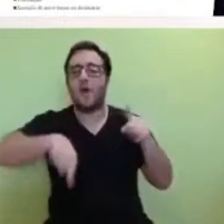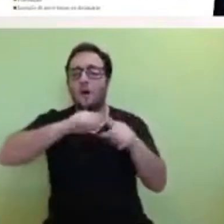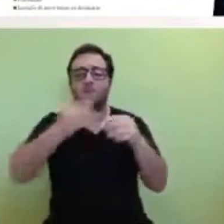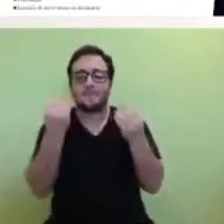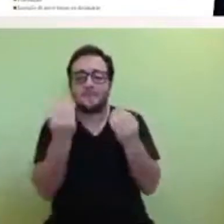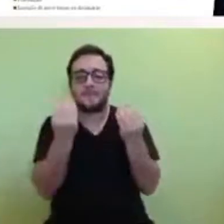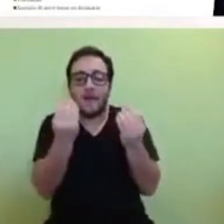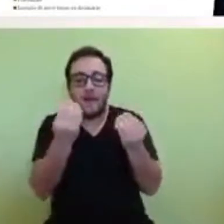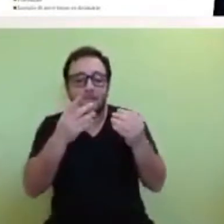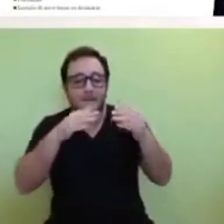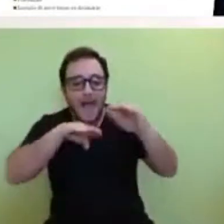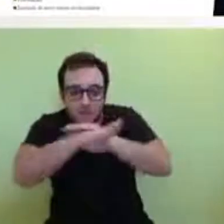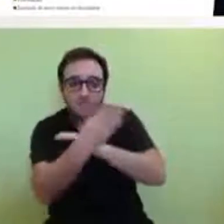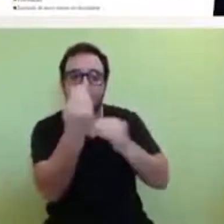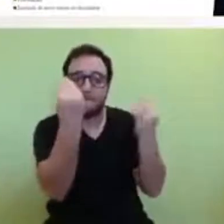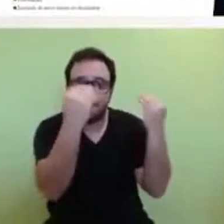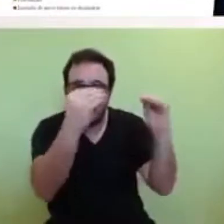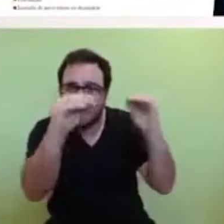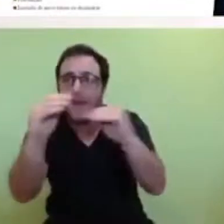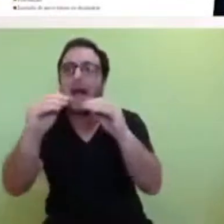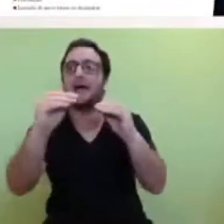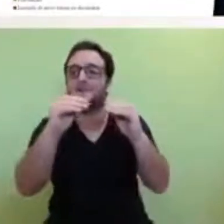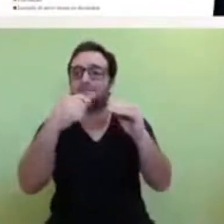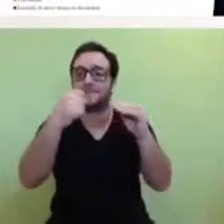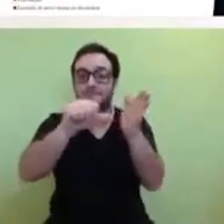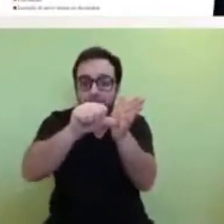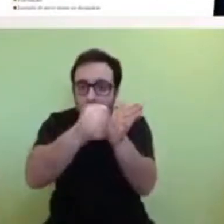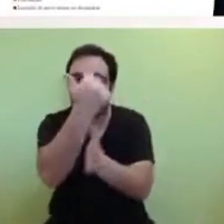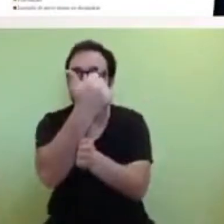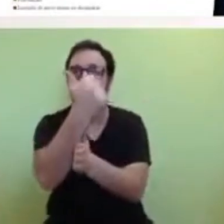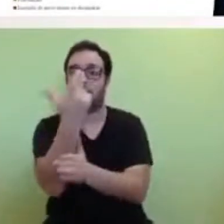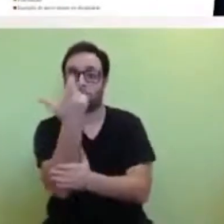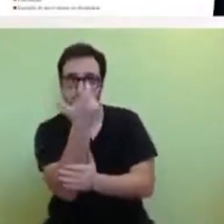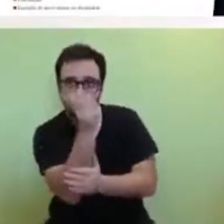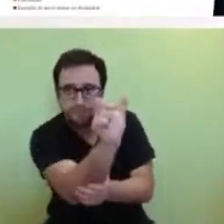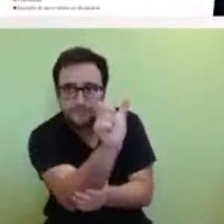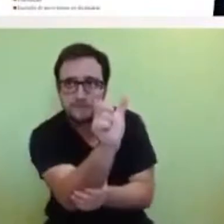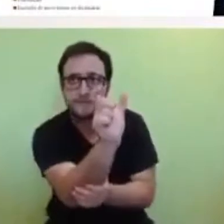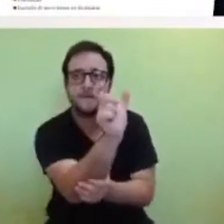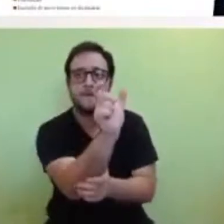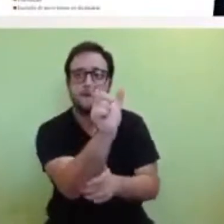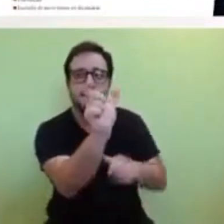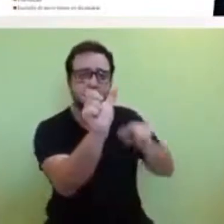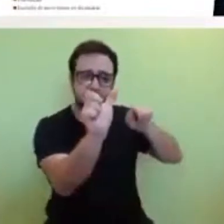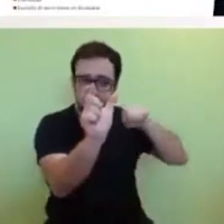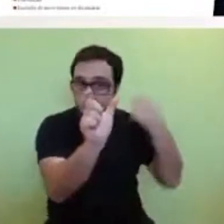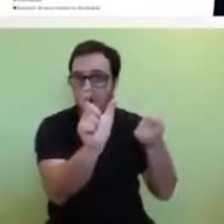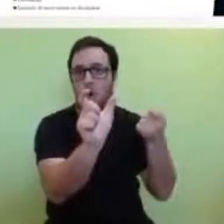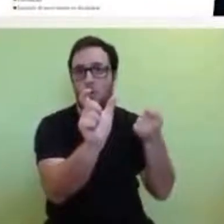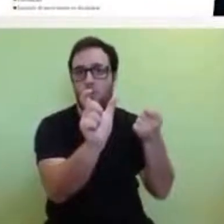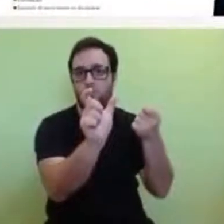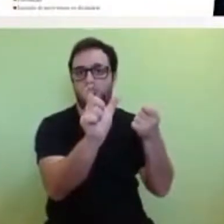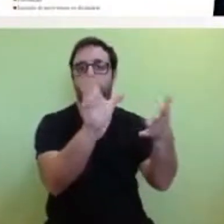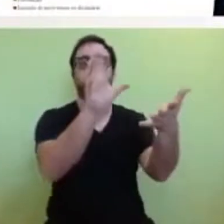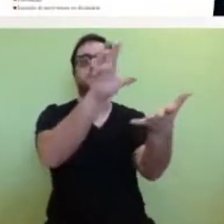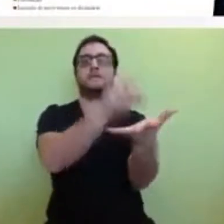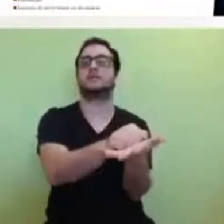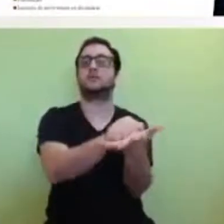primeiro todos os registros para cada palavra e pede que eu selecione qual registro eu prefiro